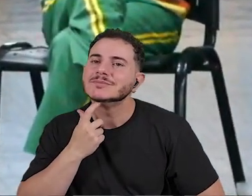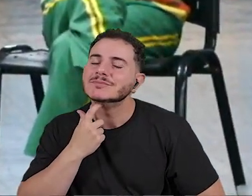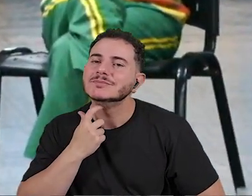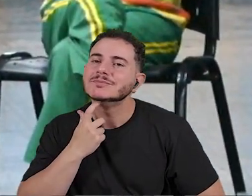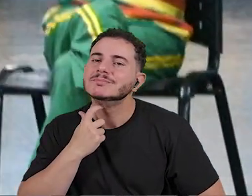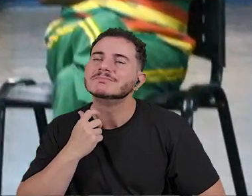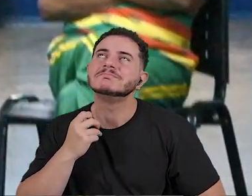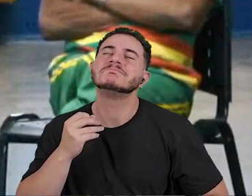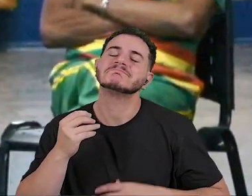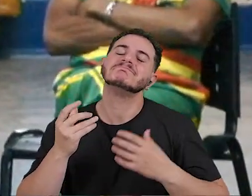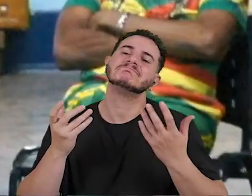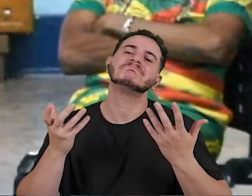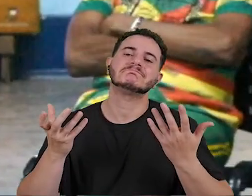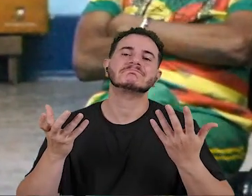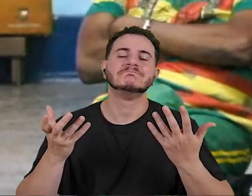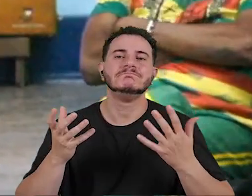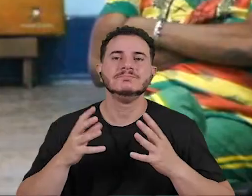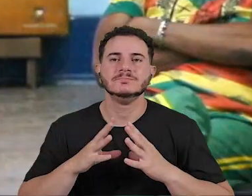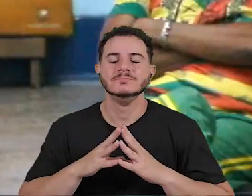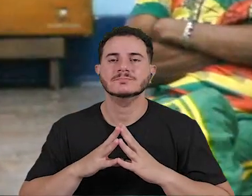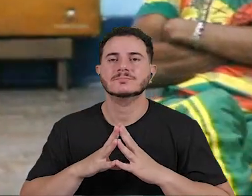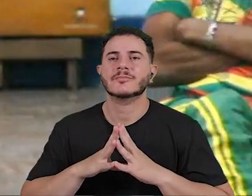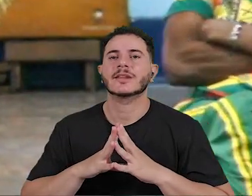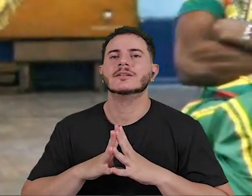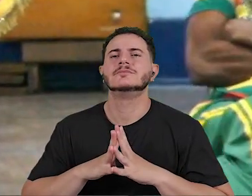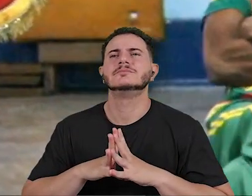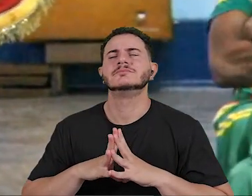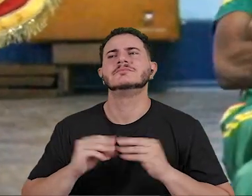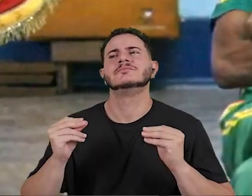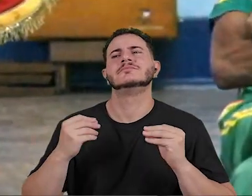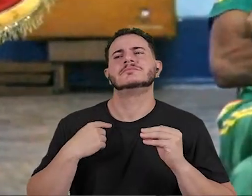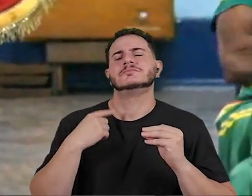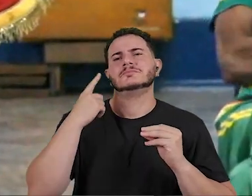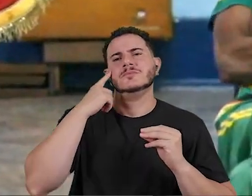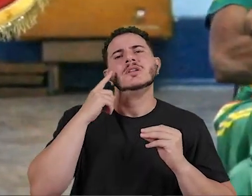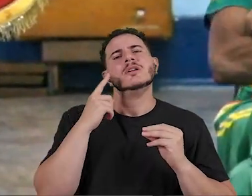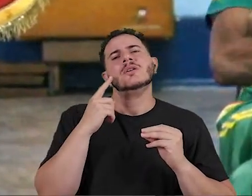é muito gostoso, sabe, a construção,